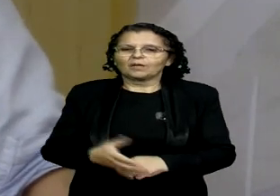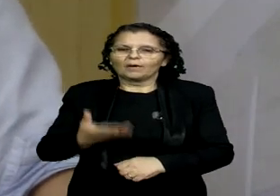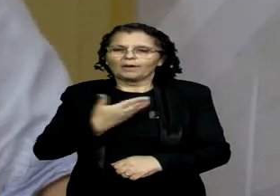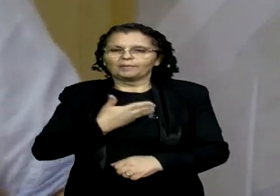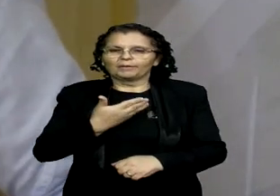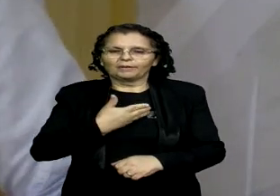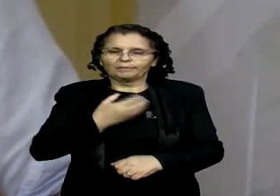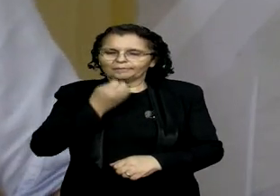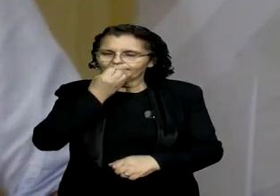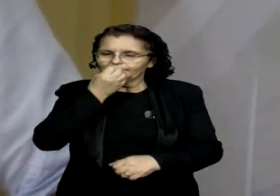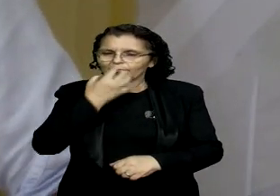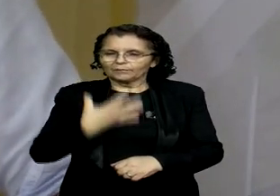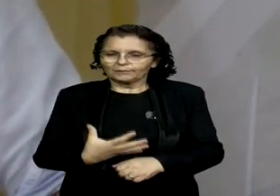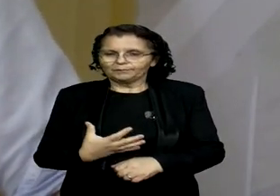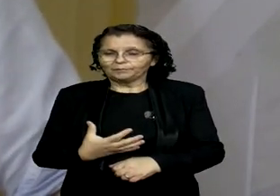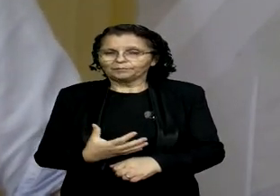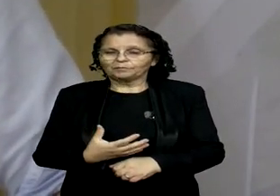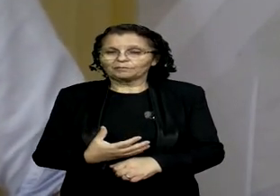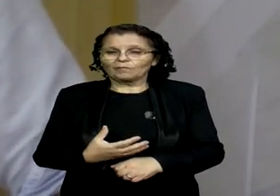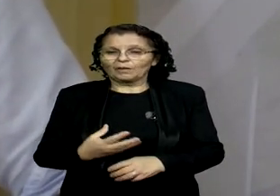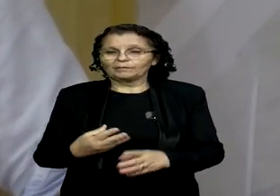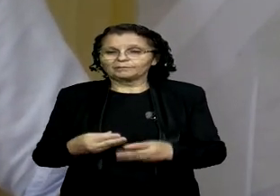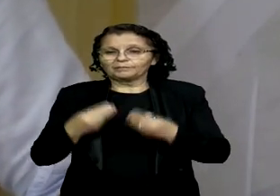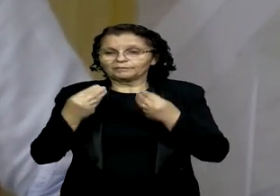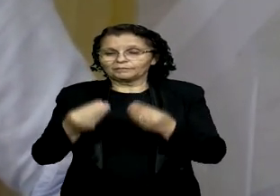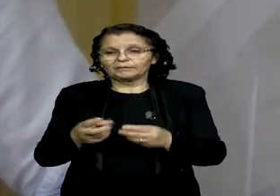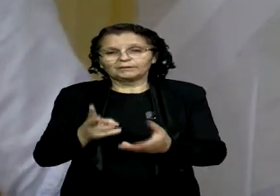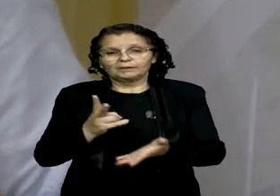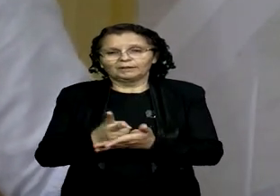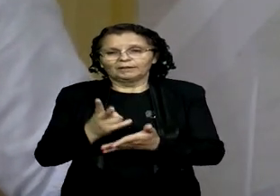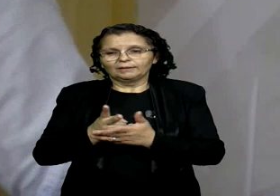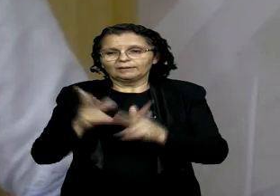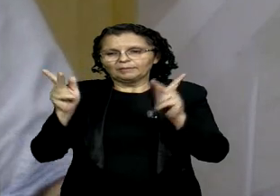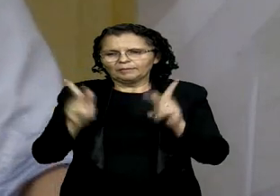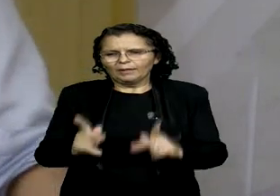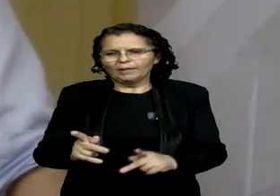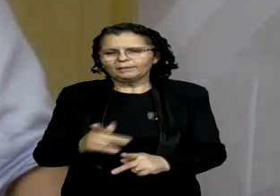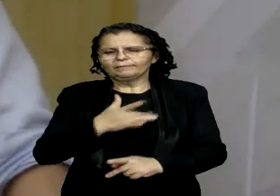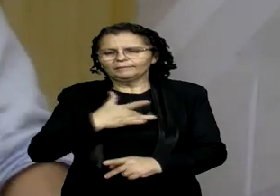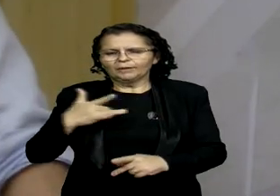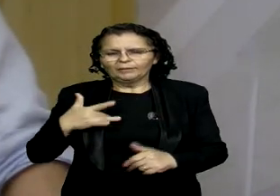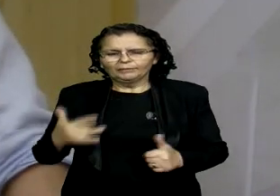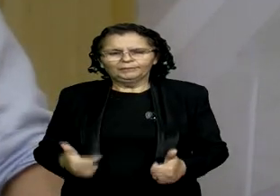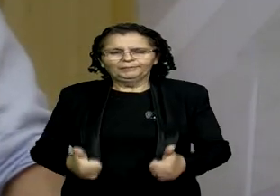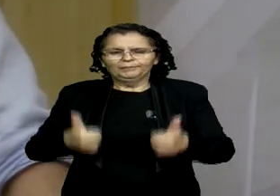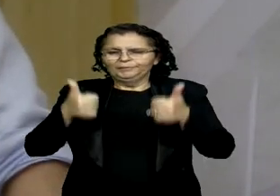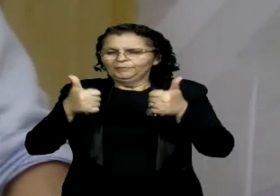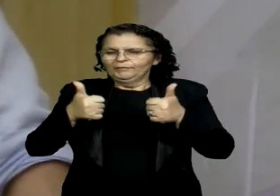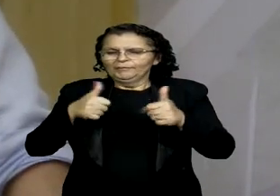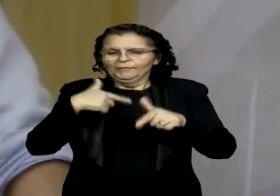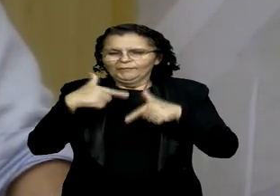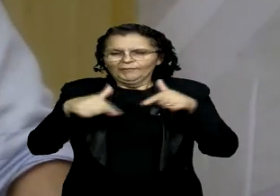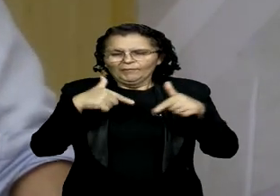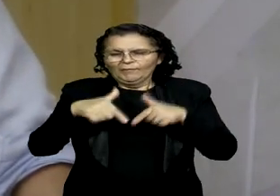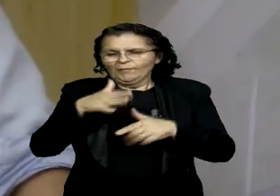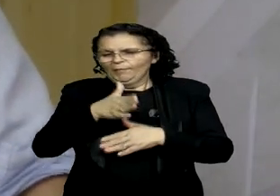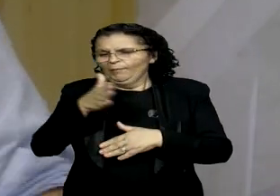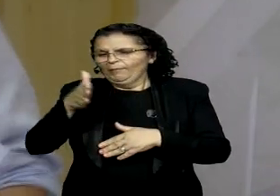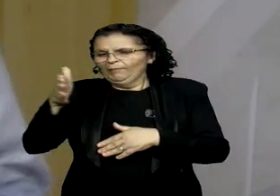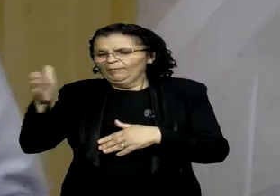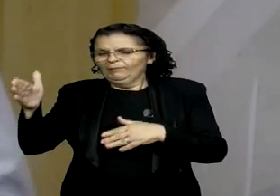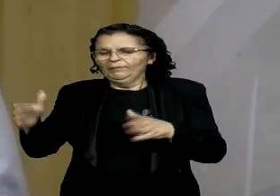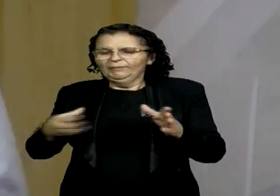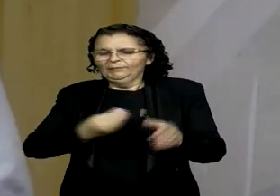um grande parceiro, viu, Elivelto? Desejar para você aí sempre muita paz, saúde, sucesso nos seus trabalhos, na